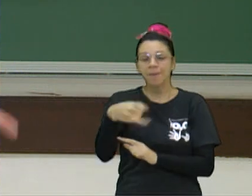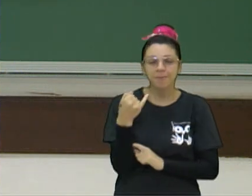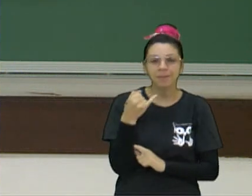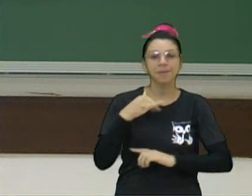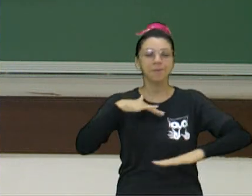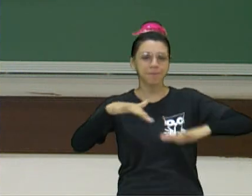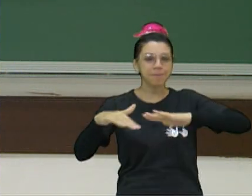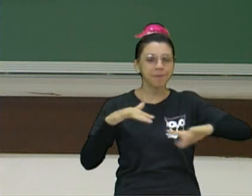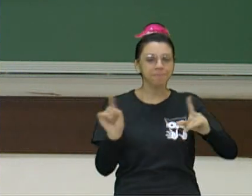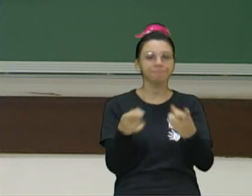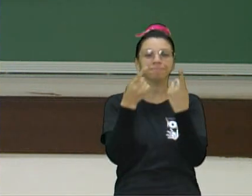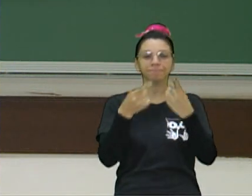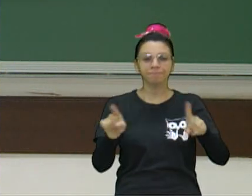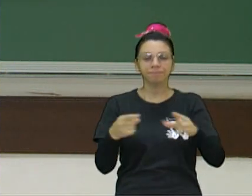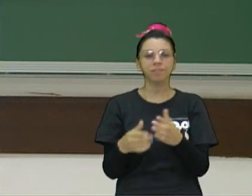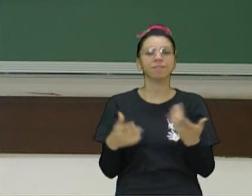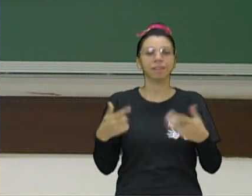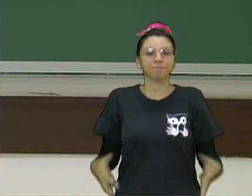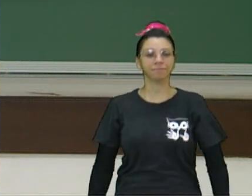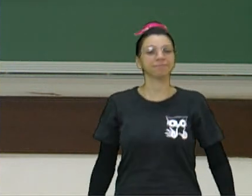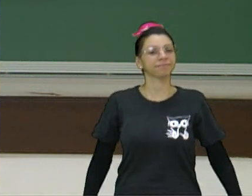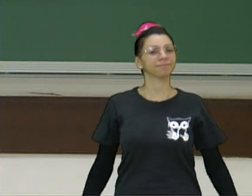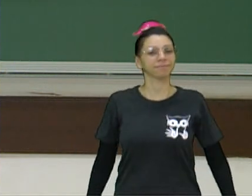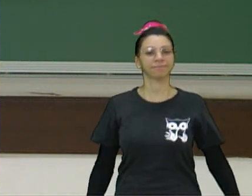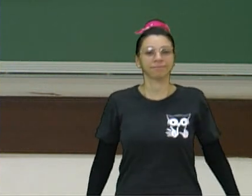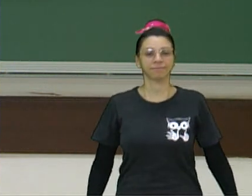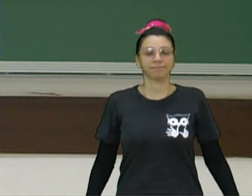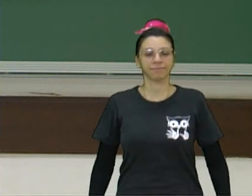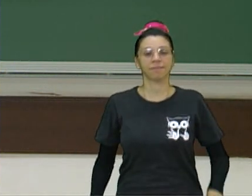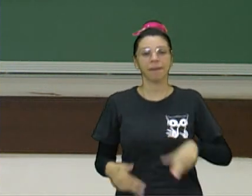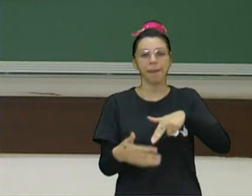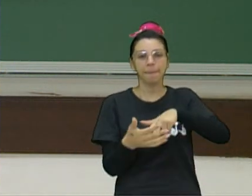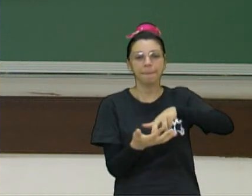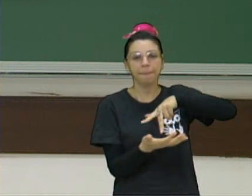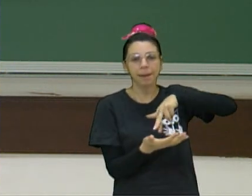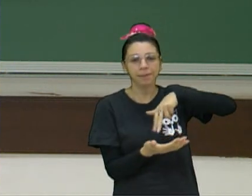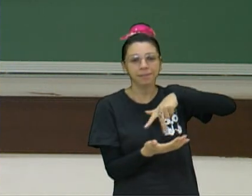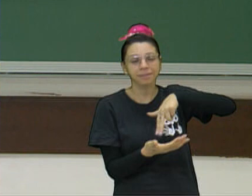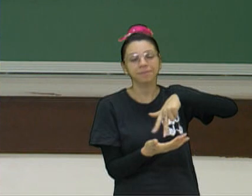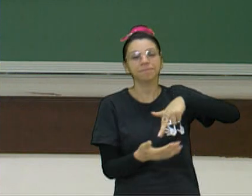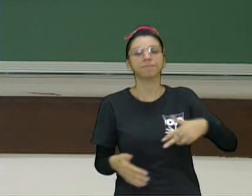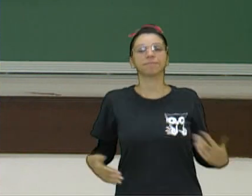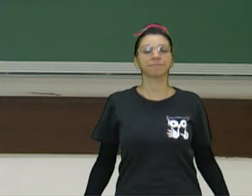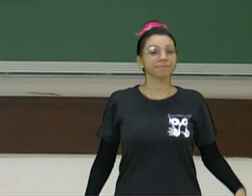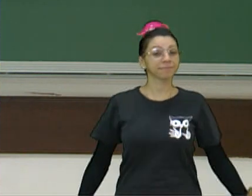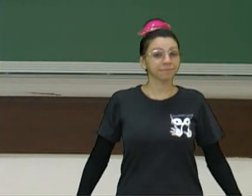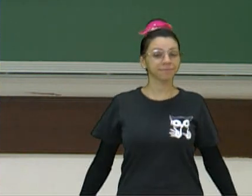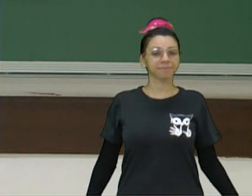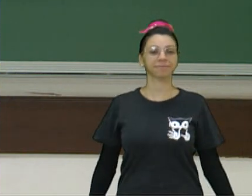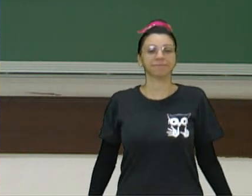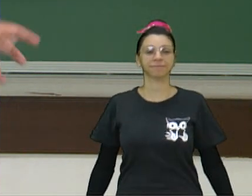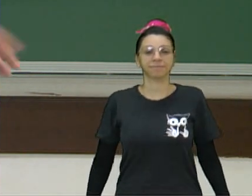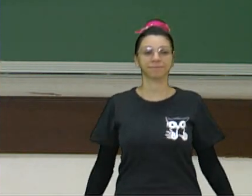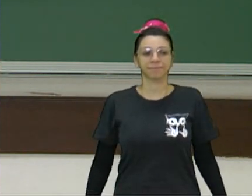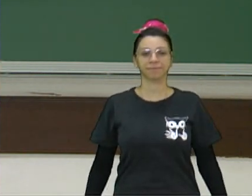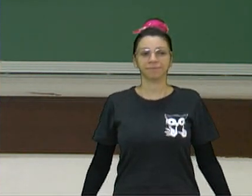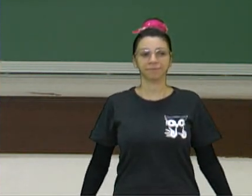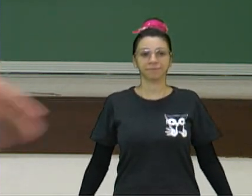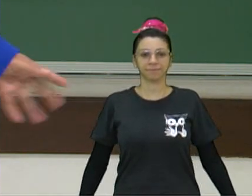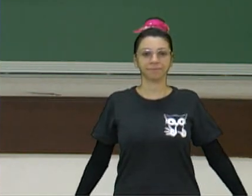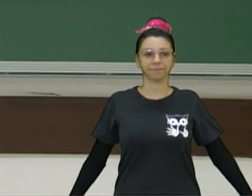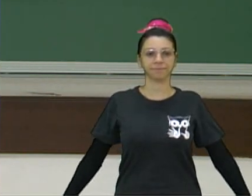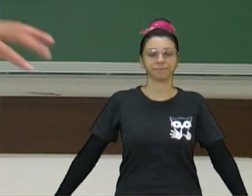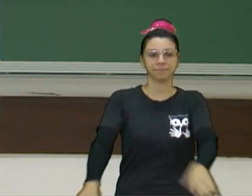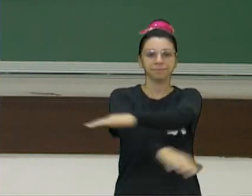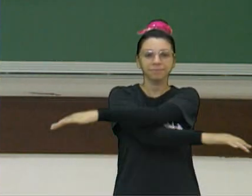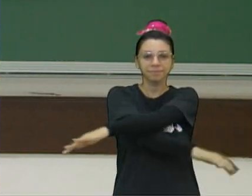da música, já vai soltando braços, solta a perna lá, para começarmos melhor a aula, beleza? Vamos